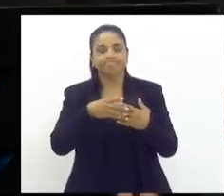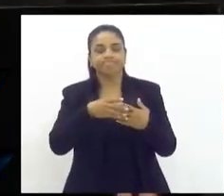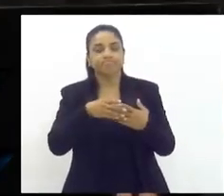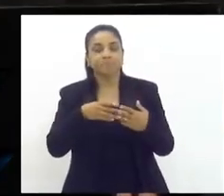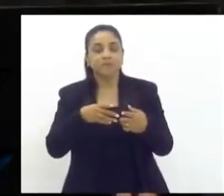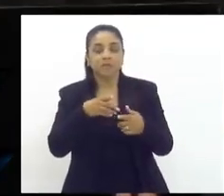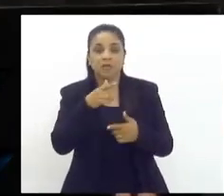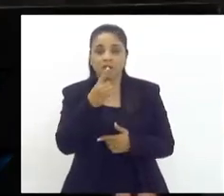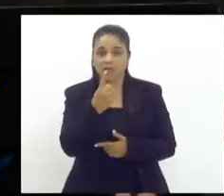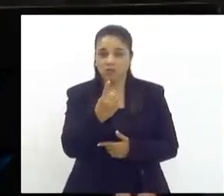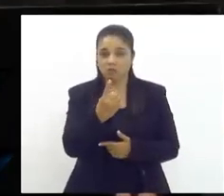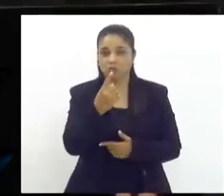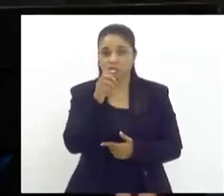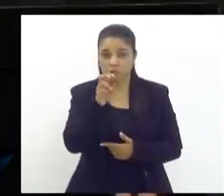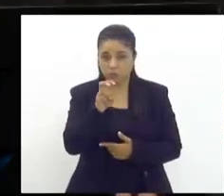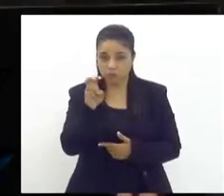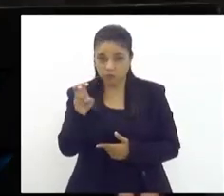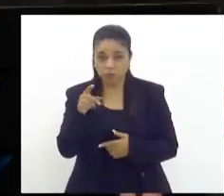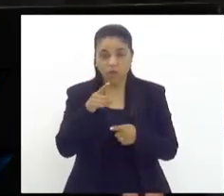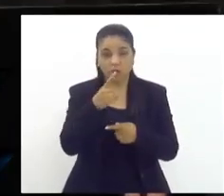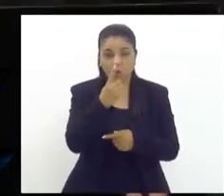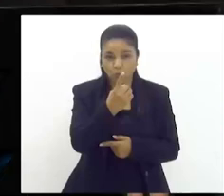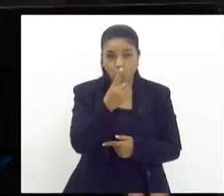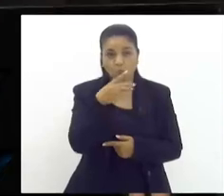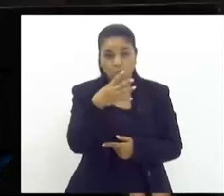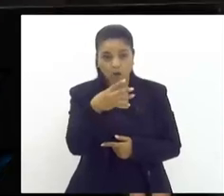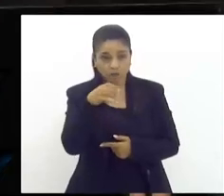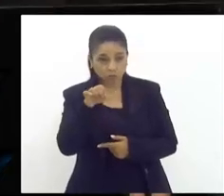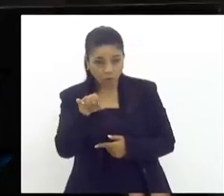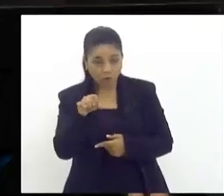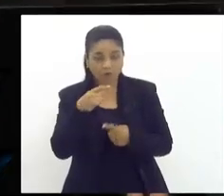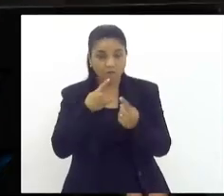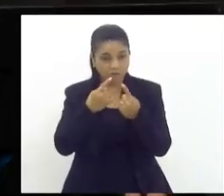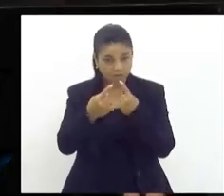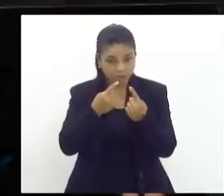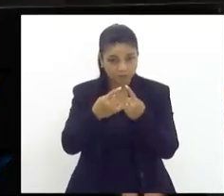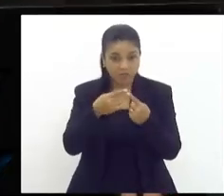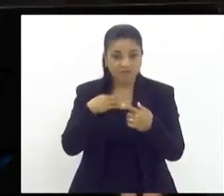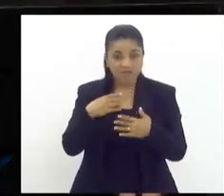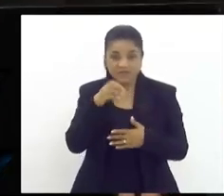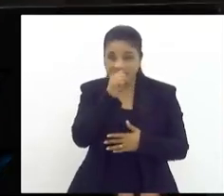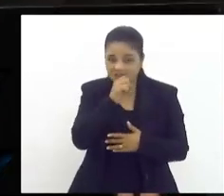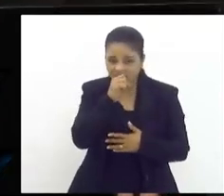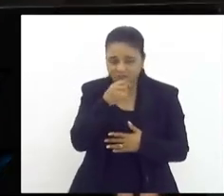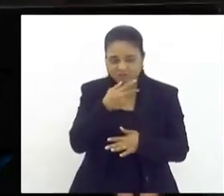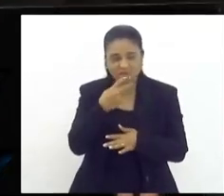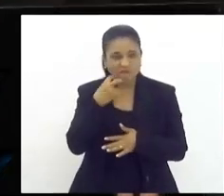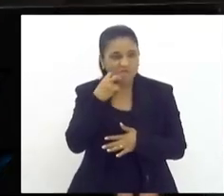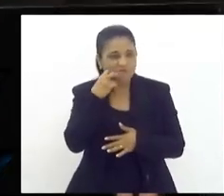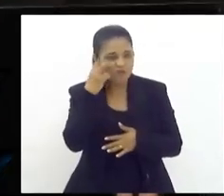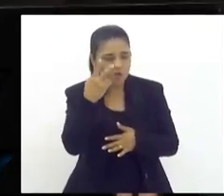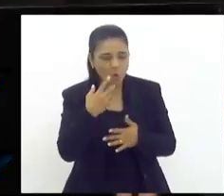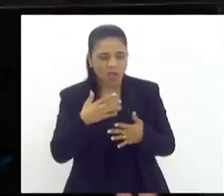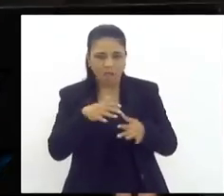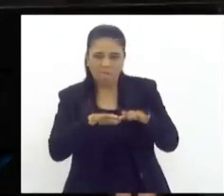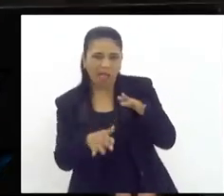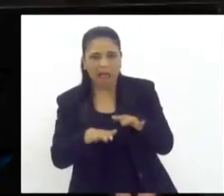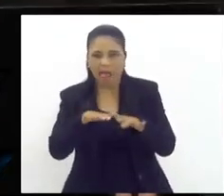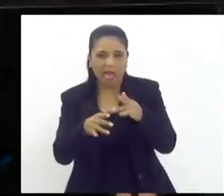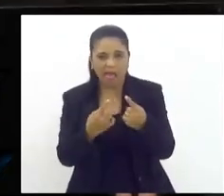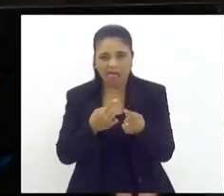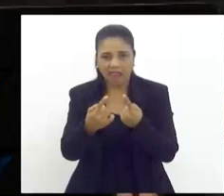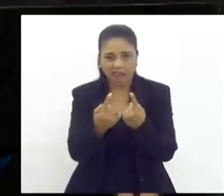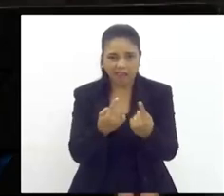149 que eu tive a oportunidade de passar nesse sábado e vi a vergonha que está essa